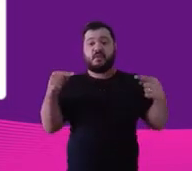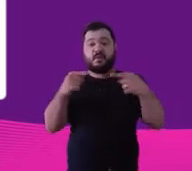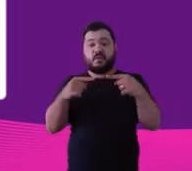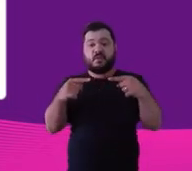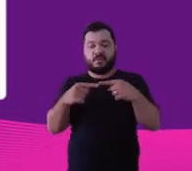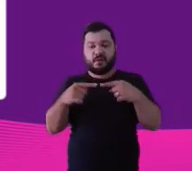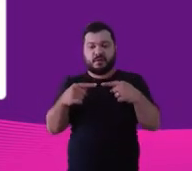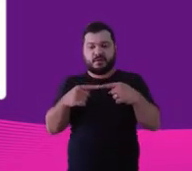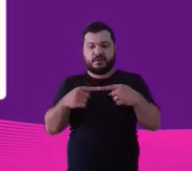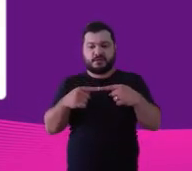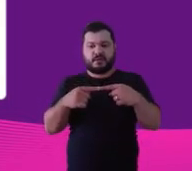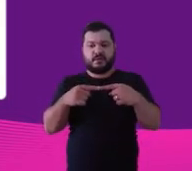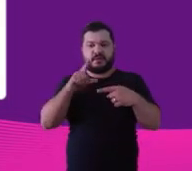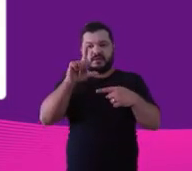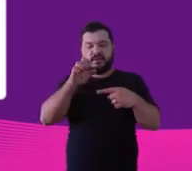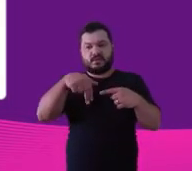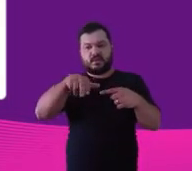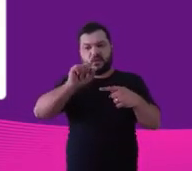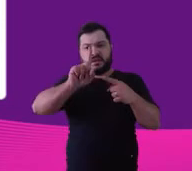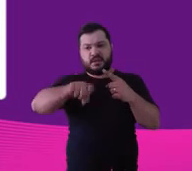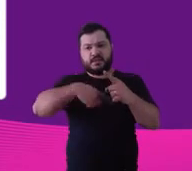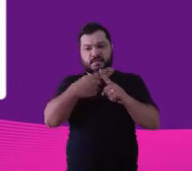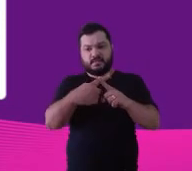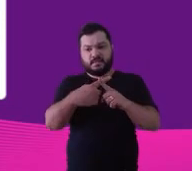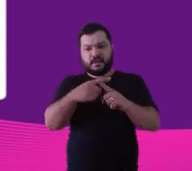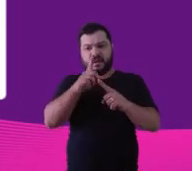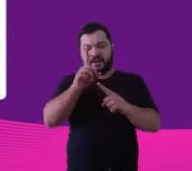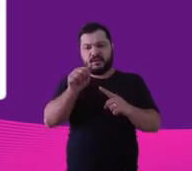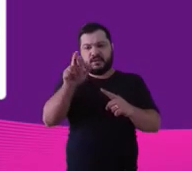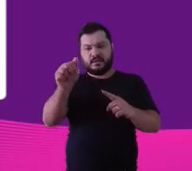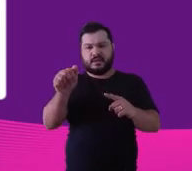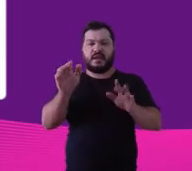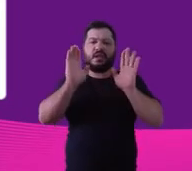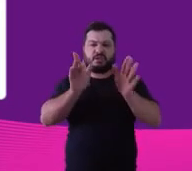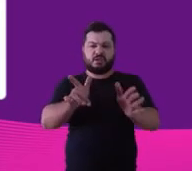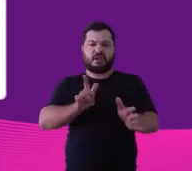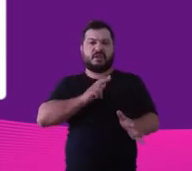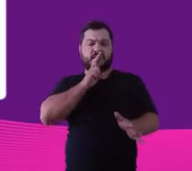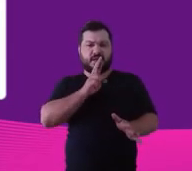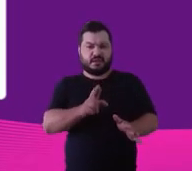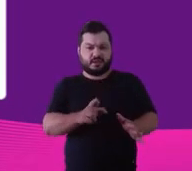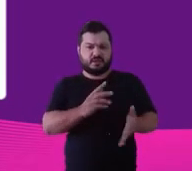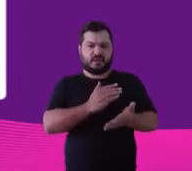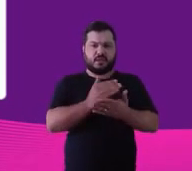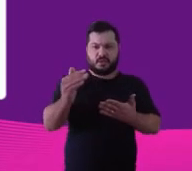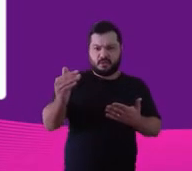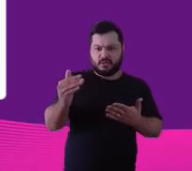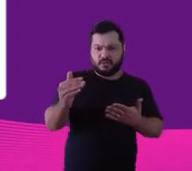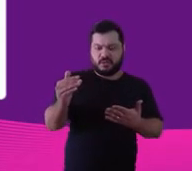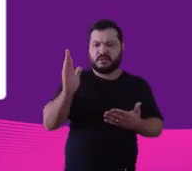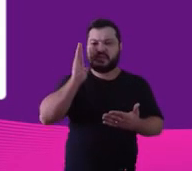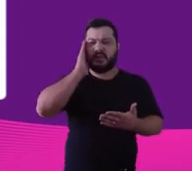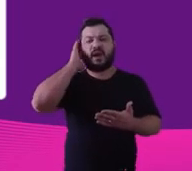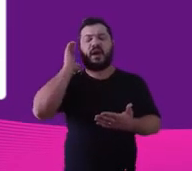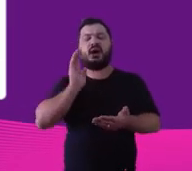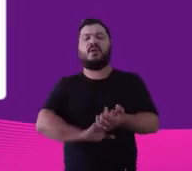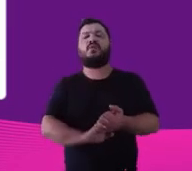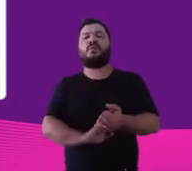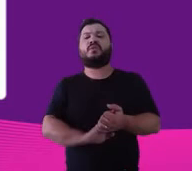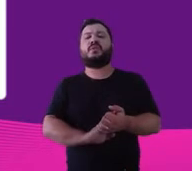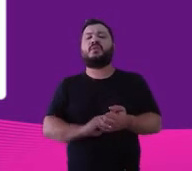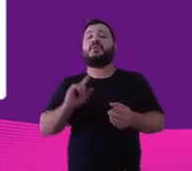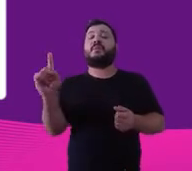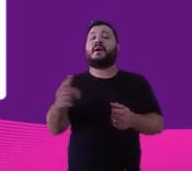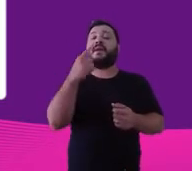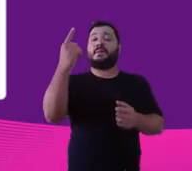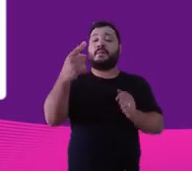uma combinação de lenalidomida mais da Tu já tem resultado inicial para o para o a